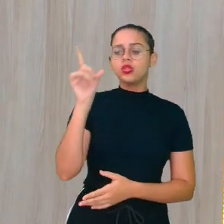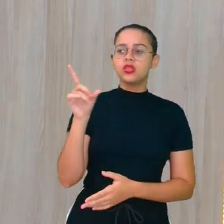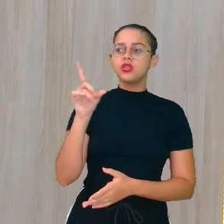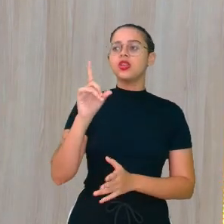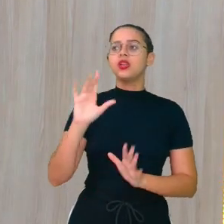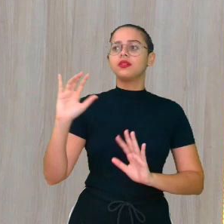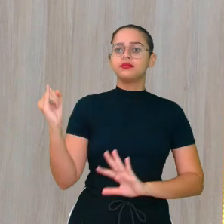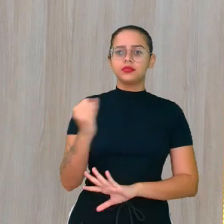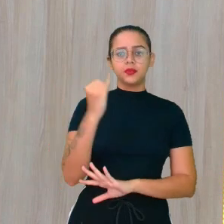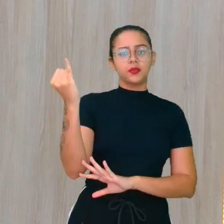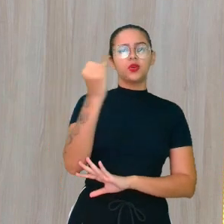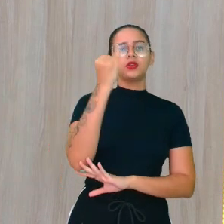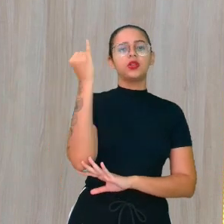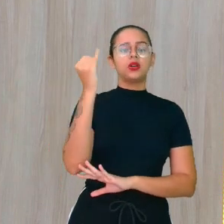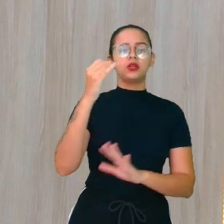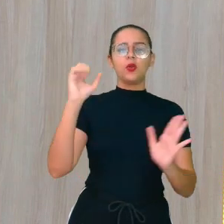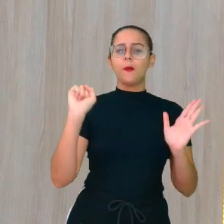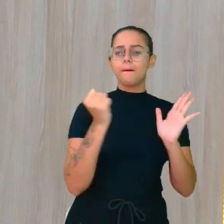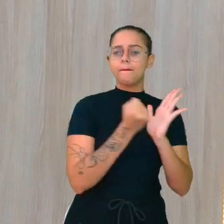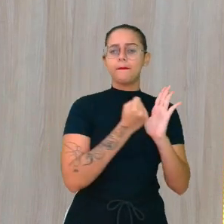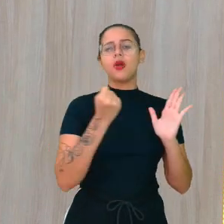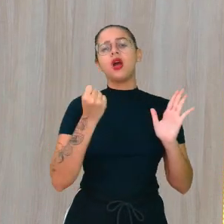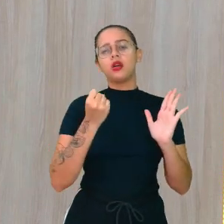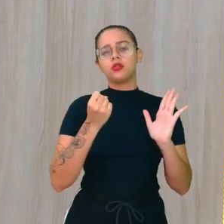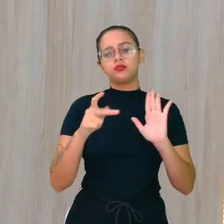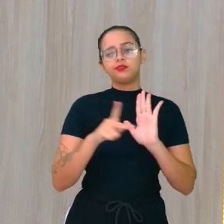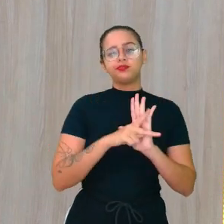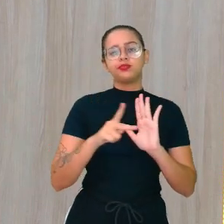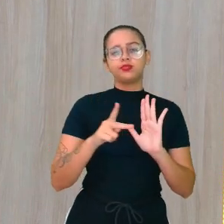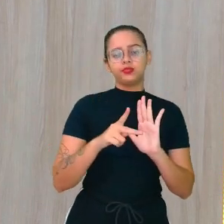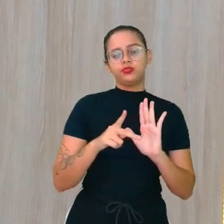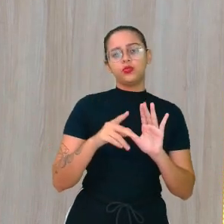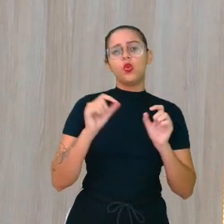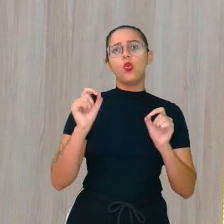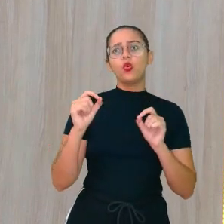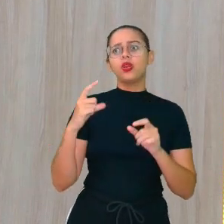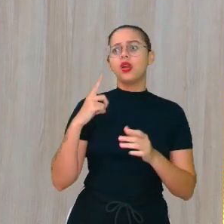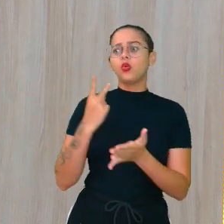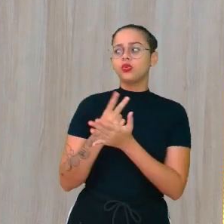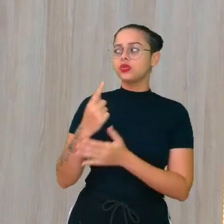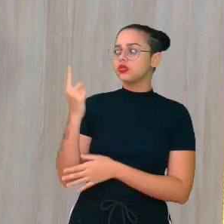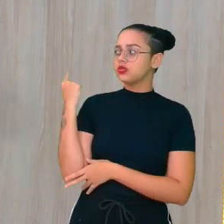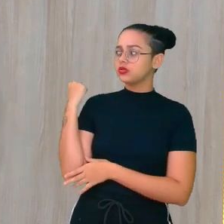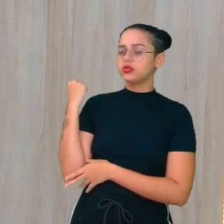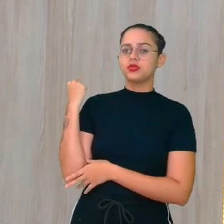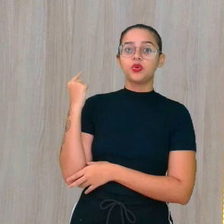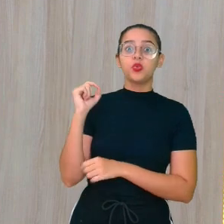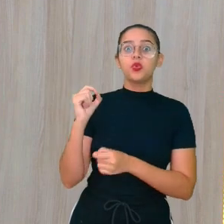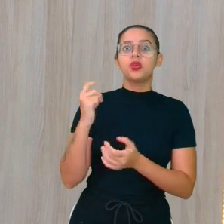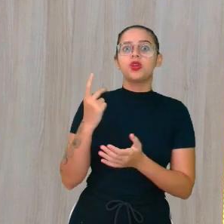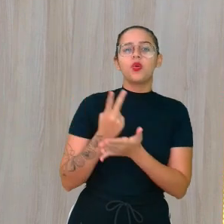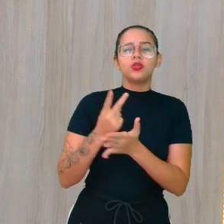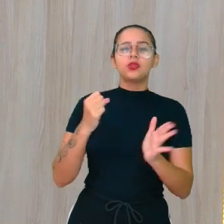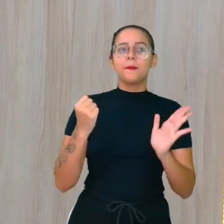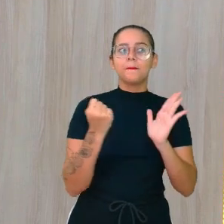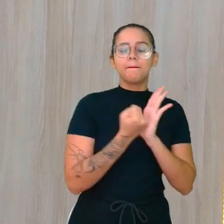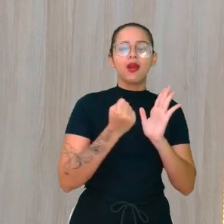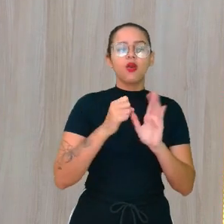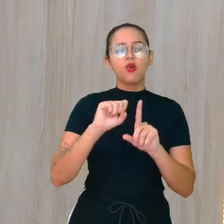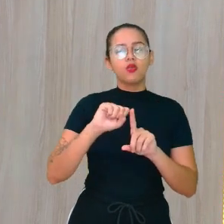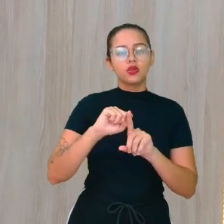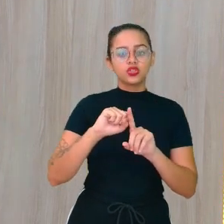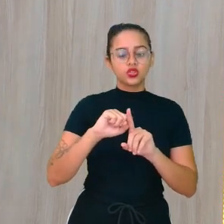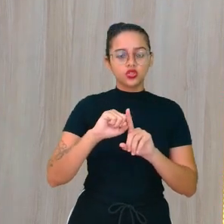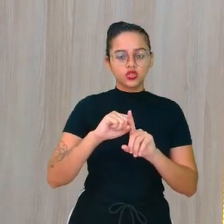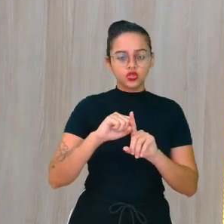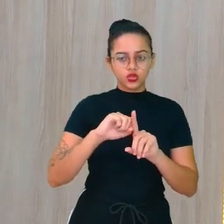importantes, alguns marcos, ou seja, o que é que passou ali? o que é que aconteceu que marcou a sociedade.